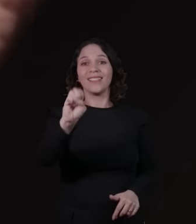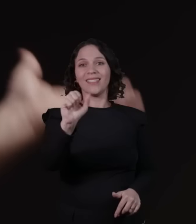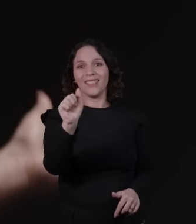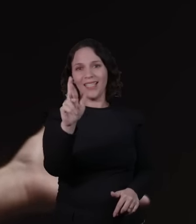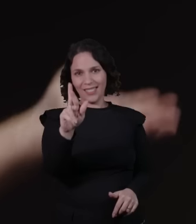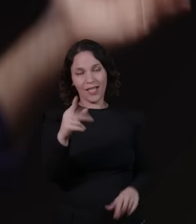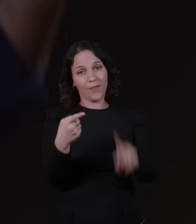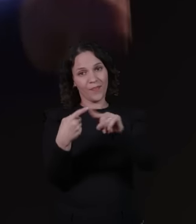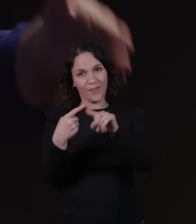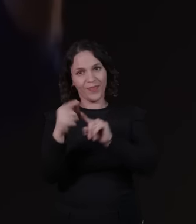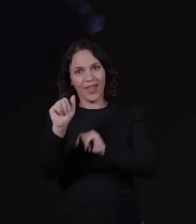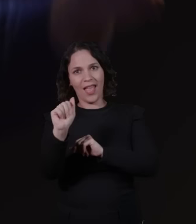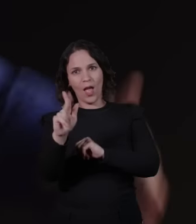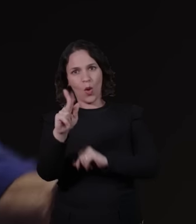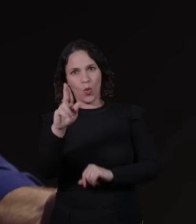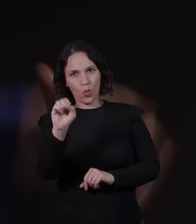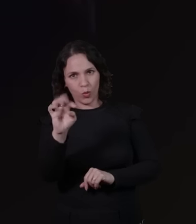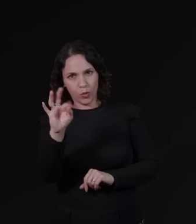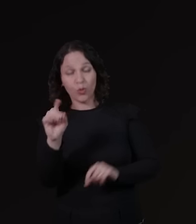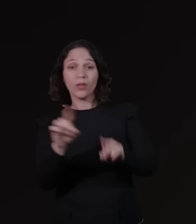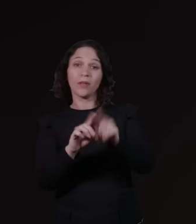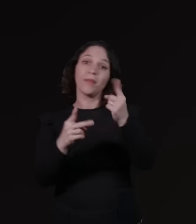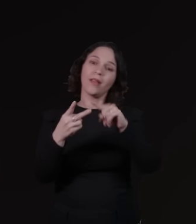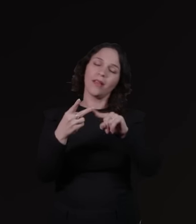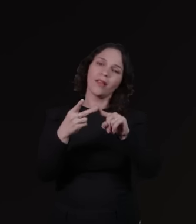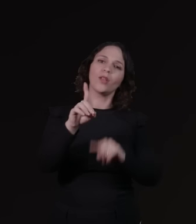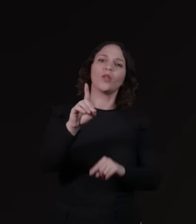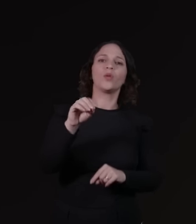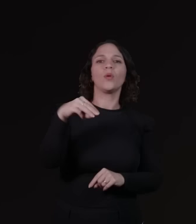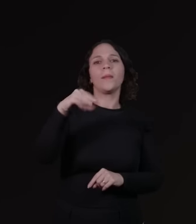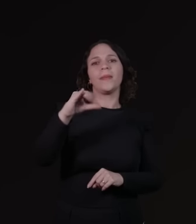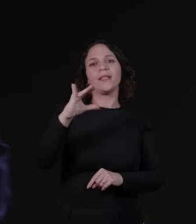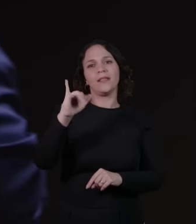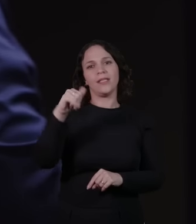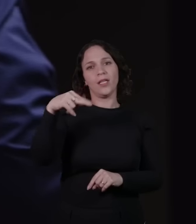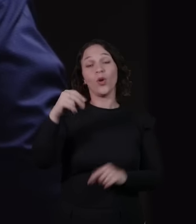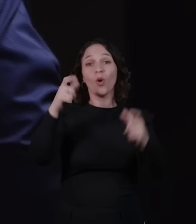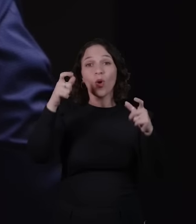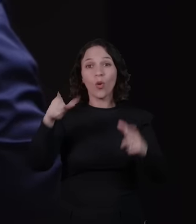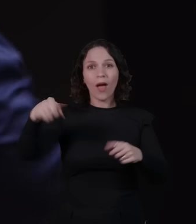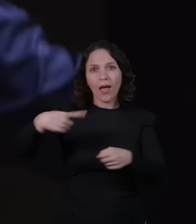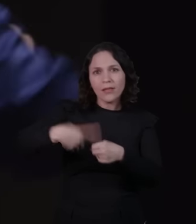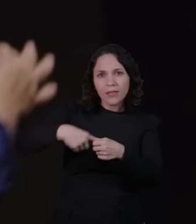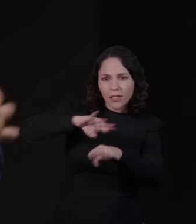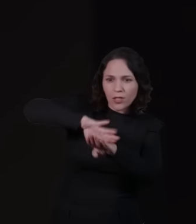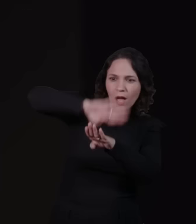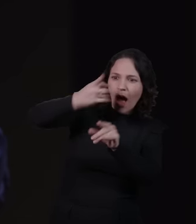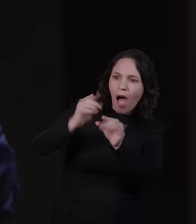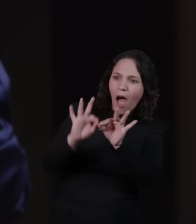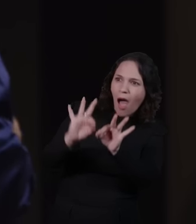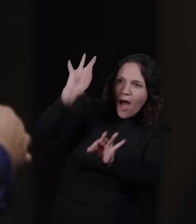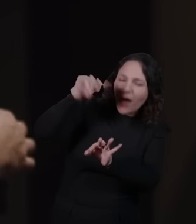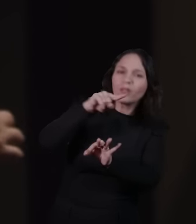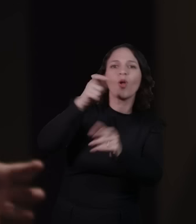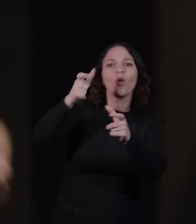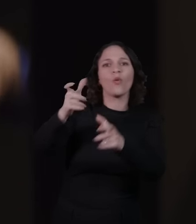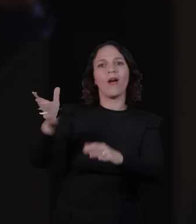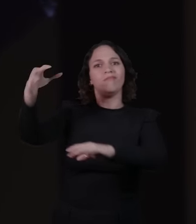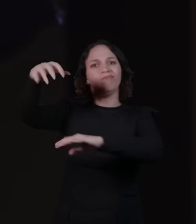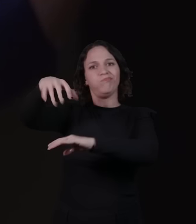para o César Augusto e um para o Domiciano, no lugar mais alto da cidade. A cidade também tinha